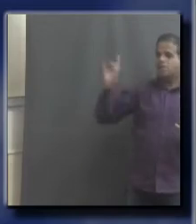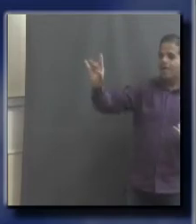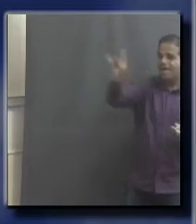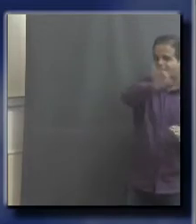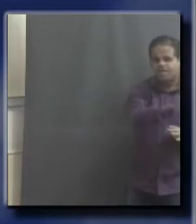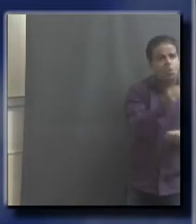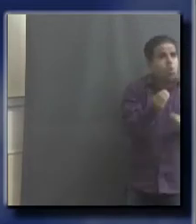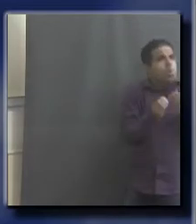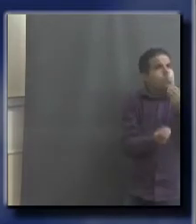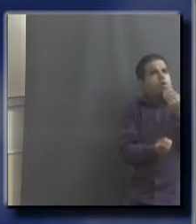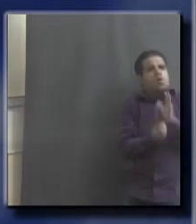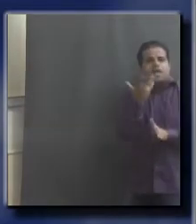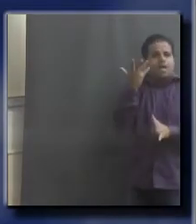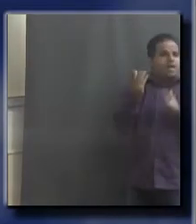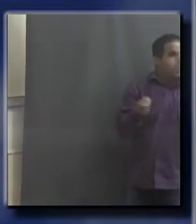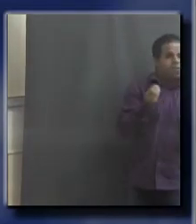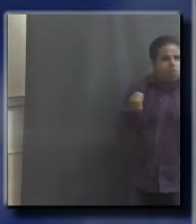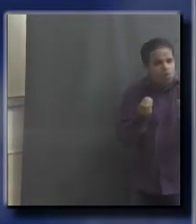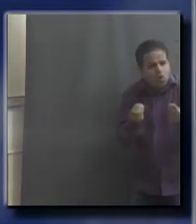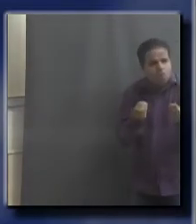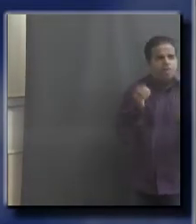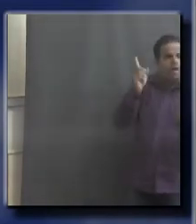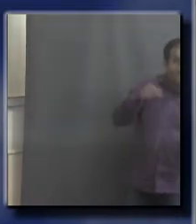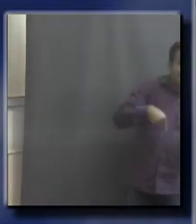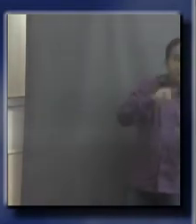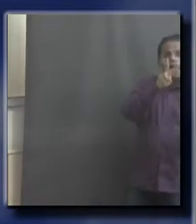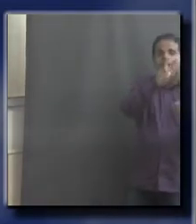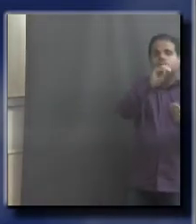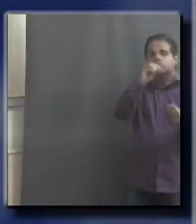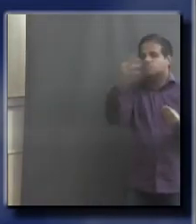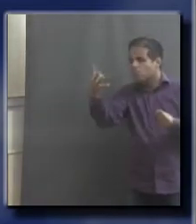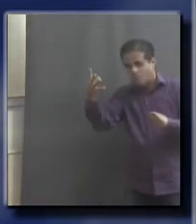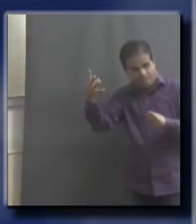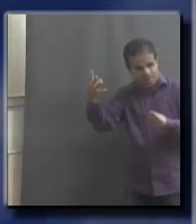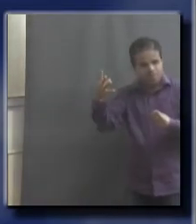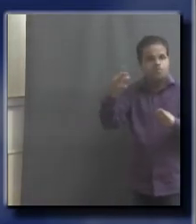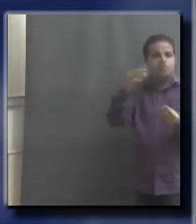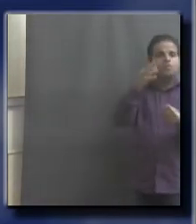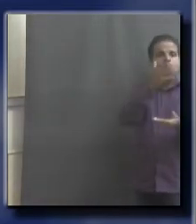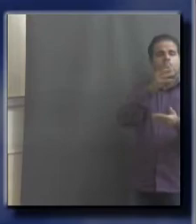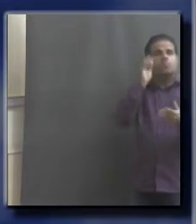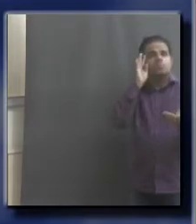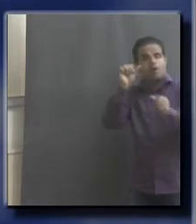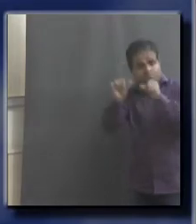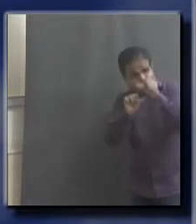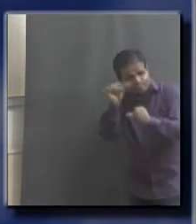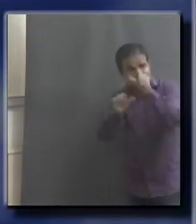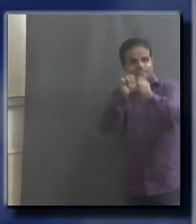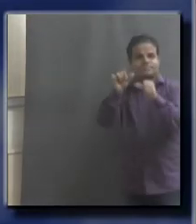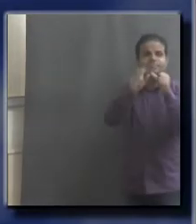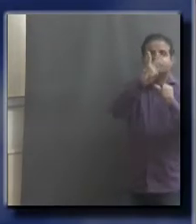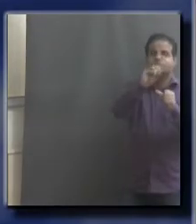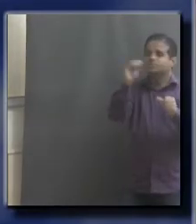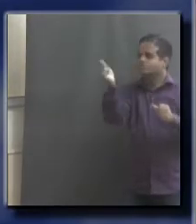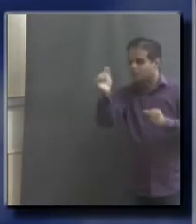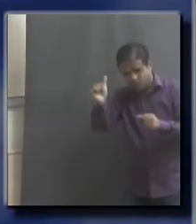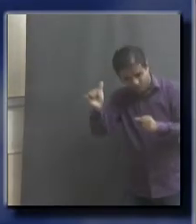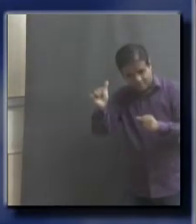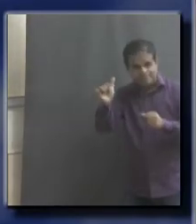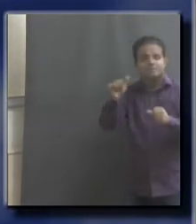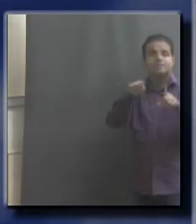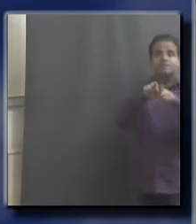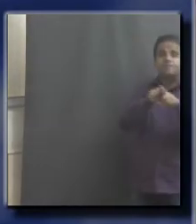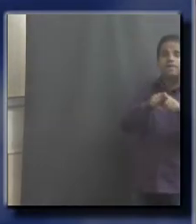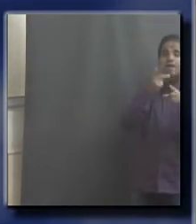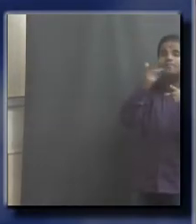elas foram formuladas, elas são de 2004, com uma reformulação em 2011 relativa